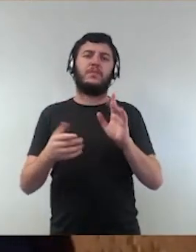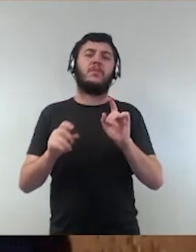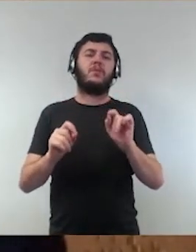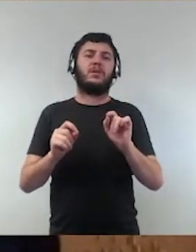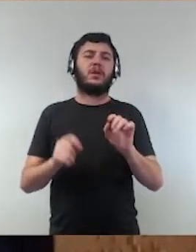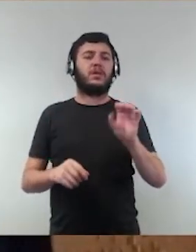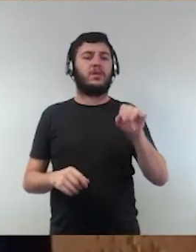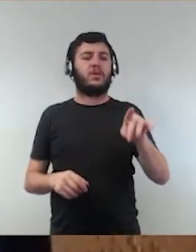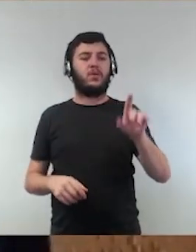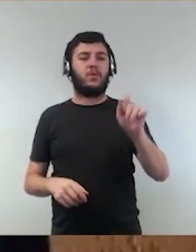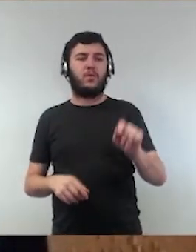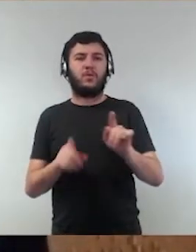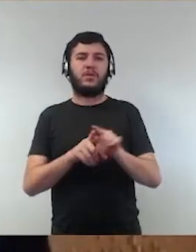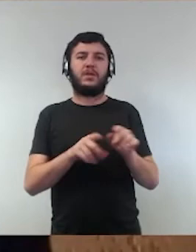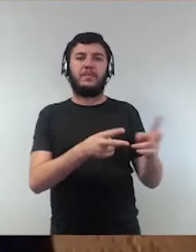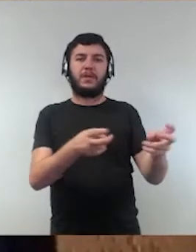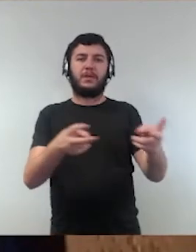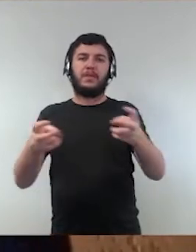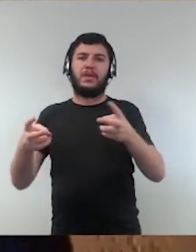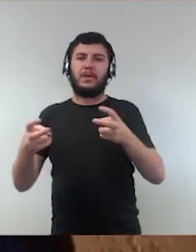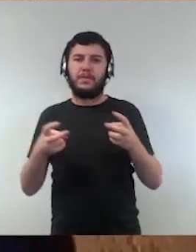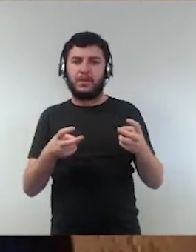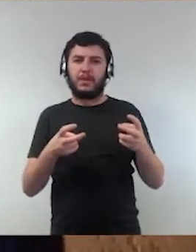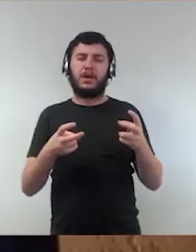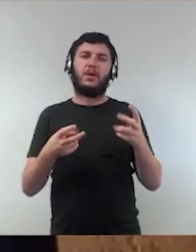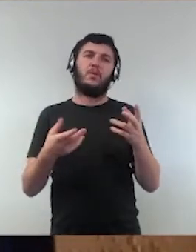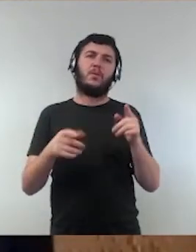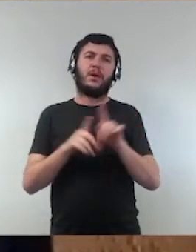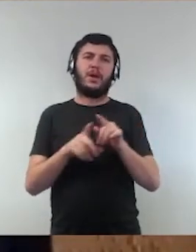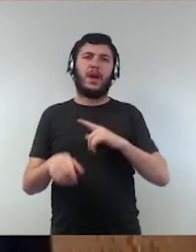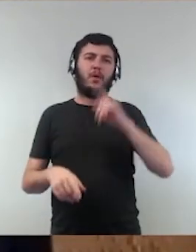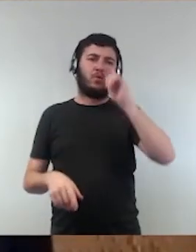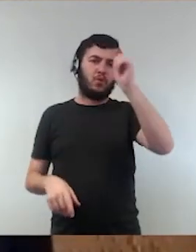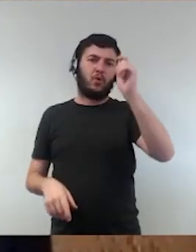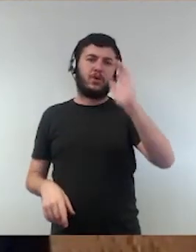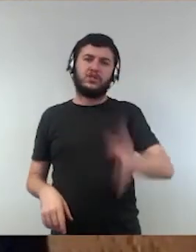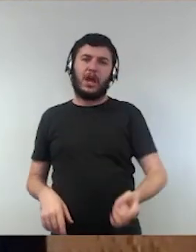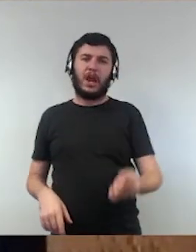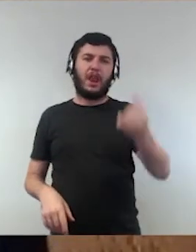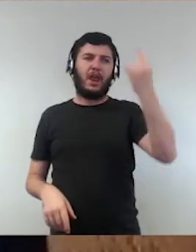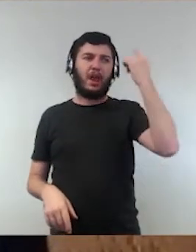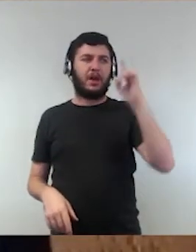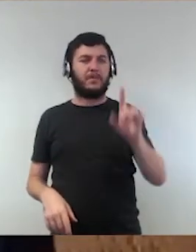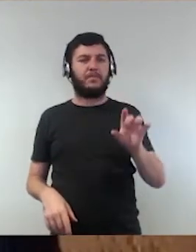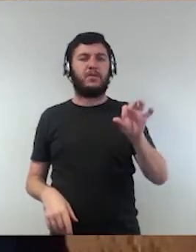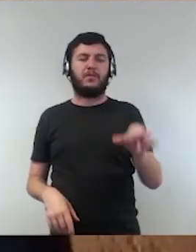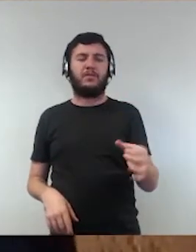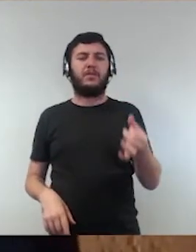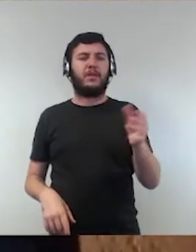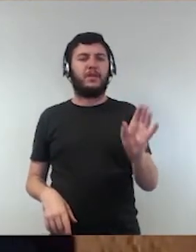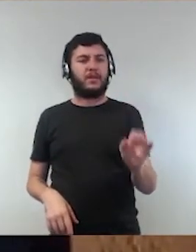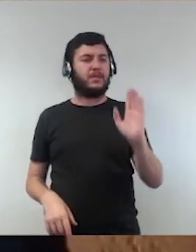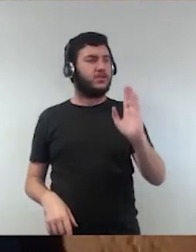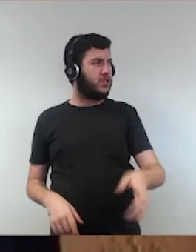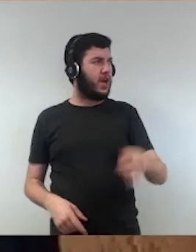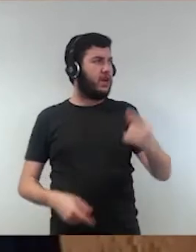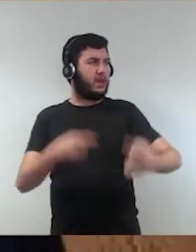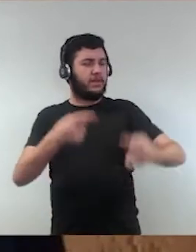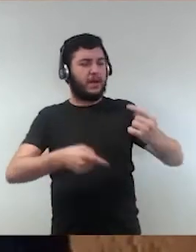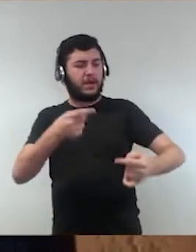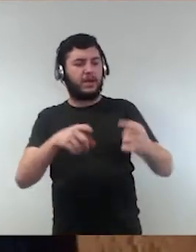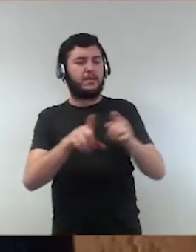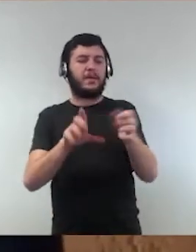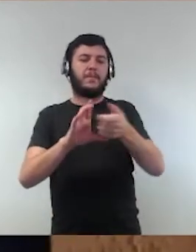onda, dessa sua percepção, em vários autores que nos anos 70, na década de 70, trataram de aspectos da utilização